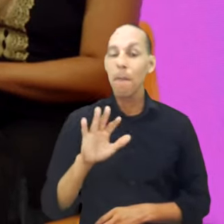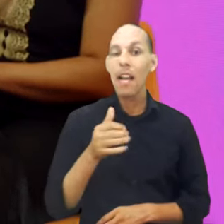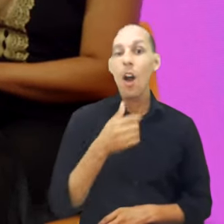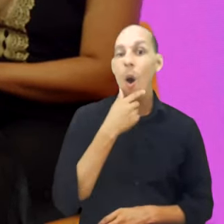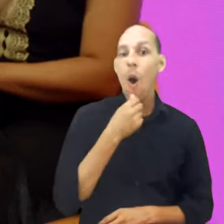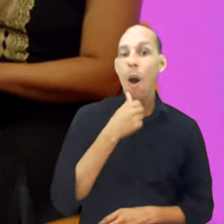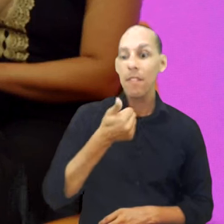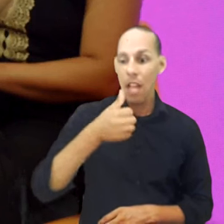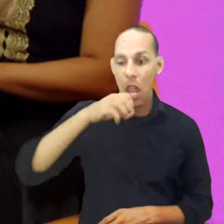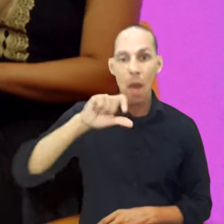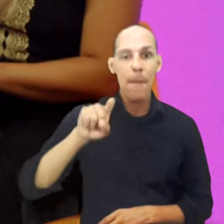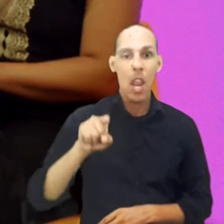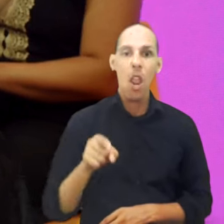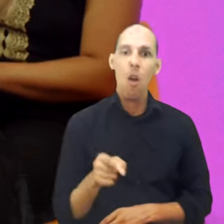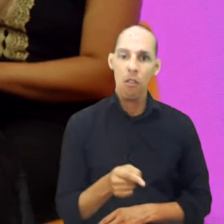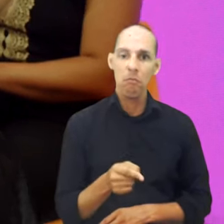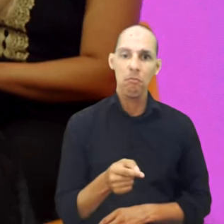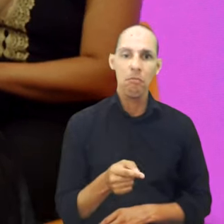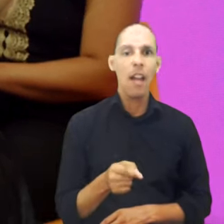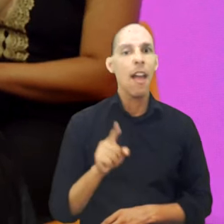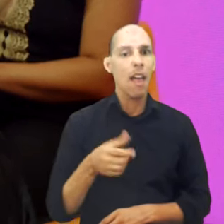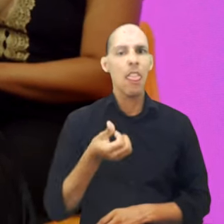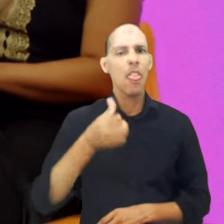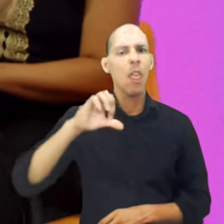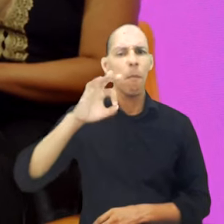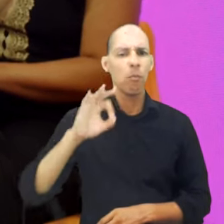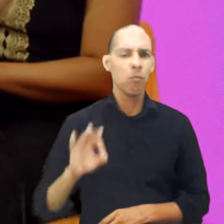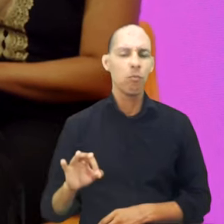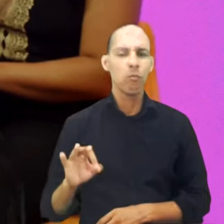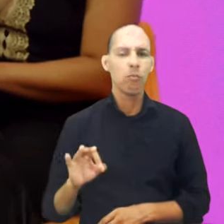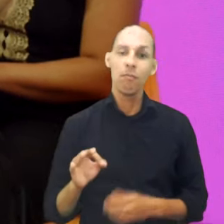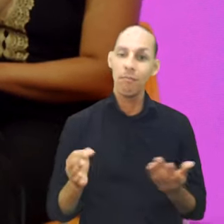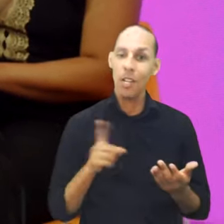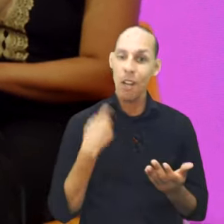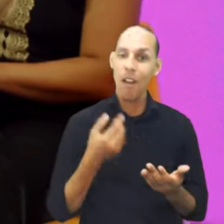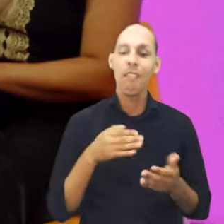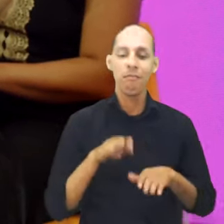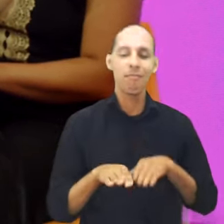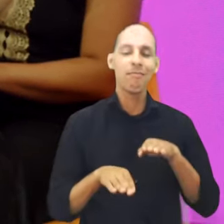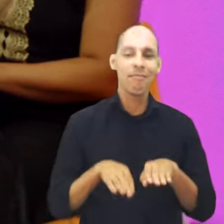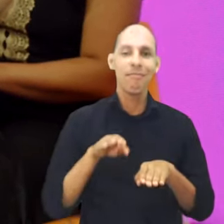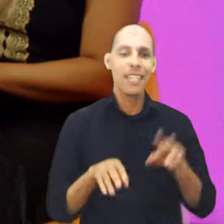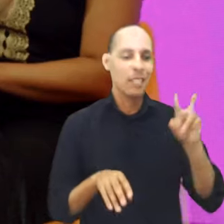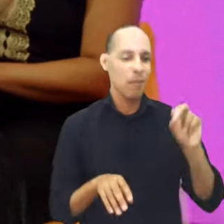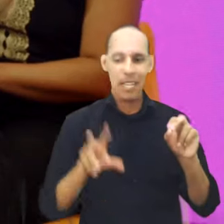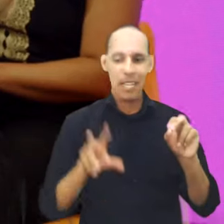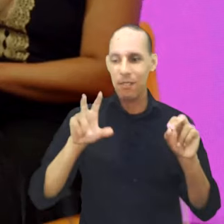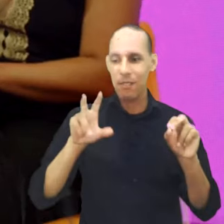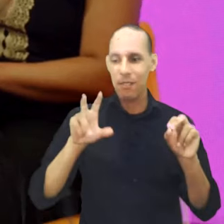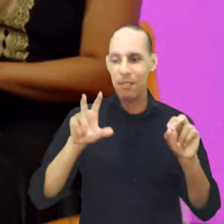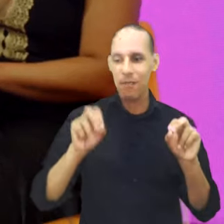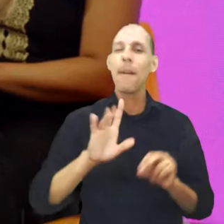de homens empreendedores por volta de 69%. Então a gente está caminhando, ainda não é 50-50,